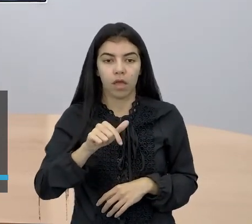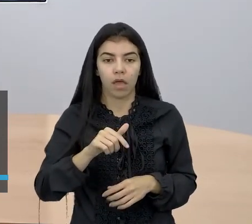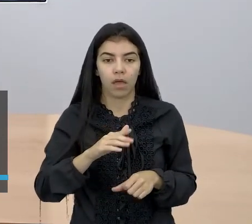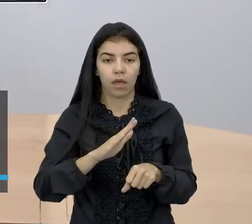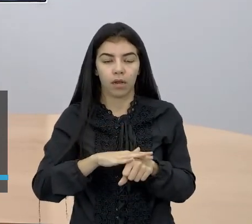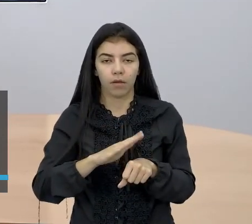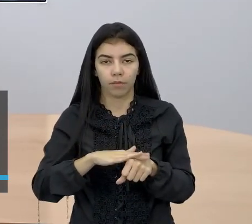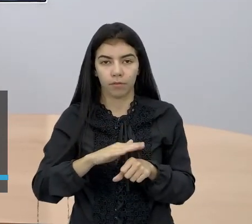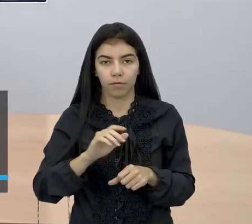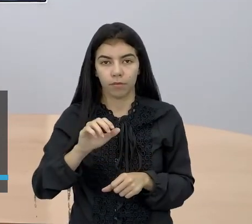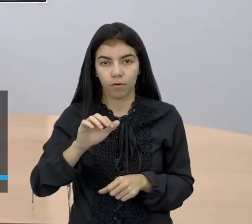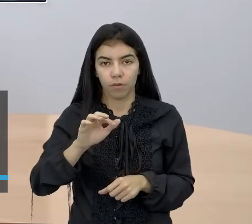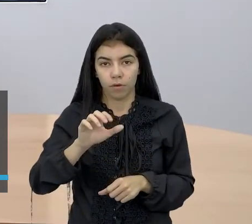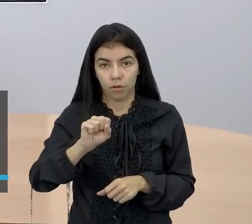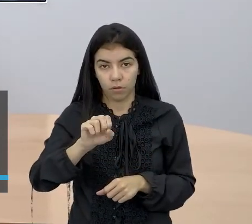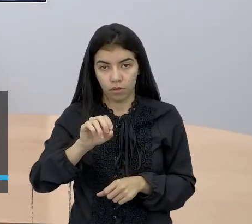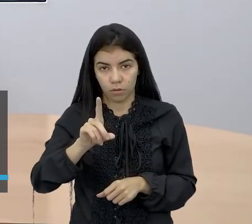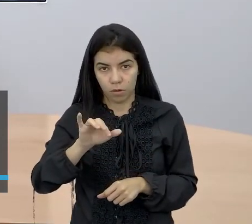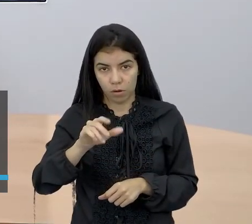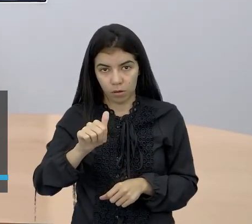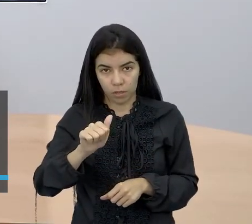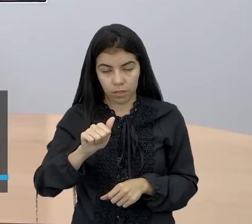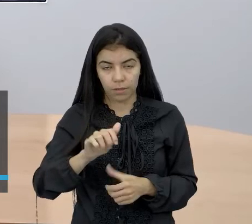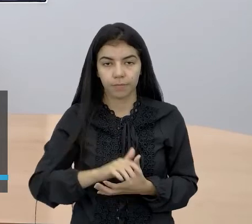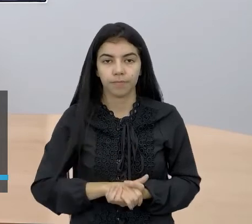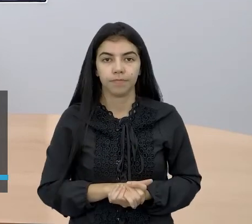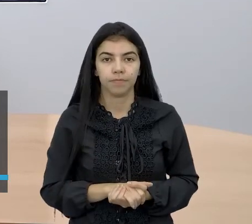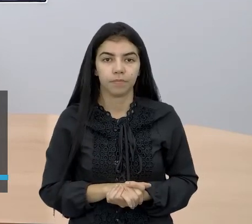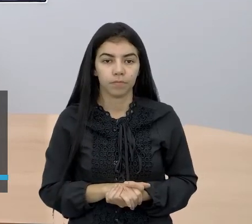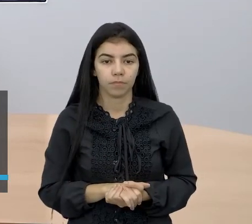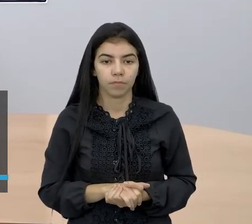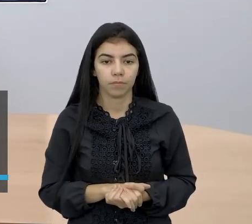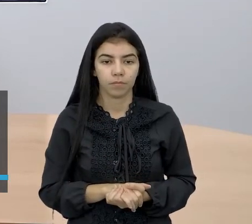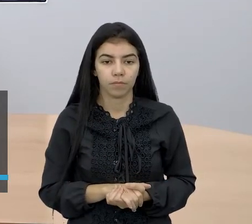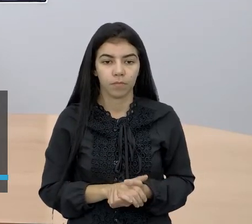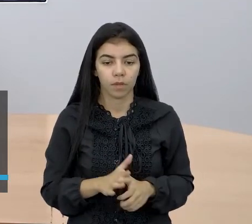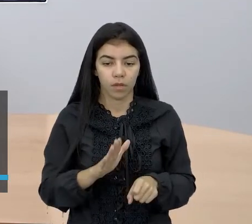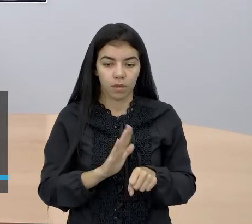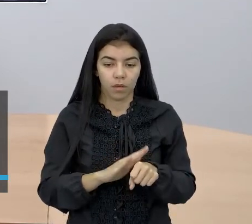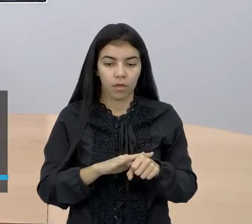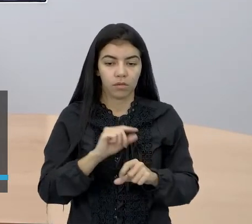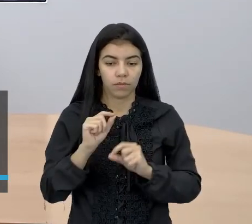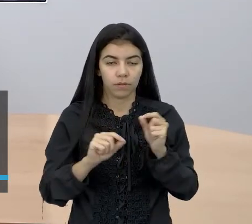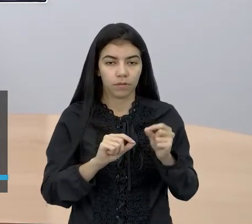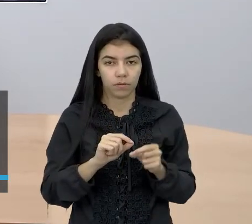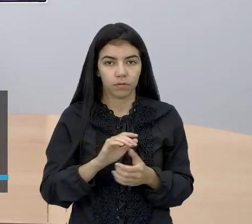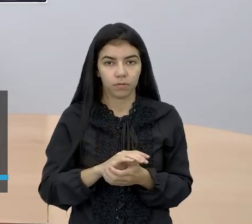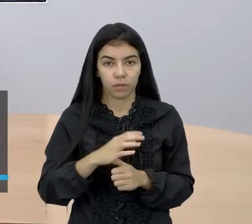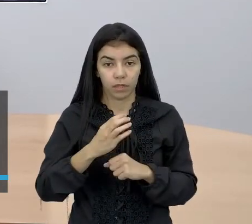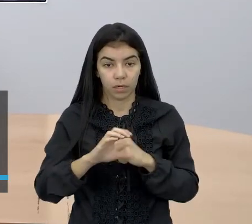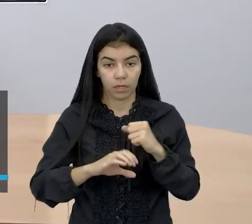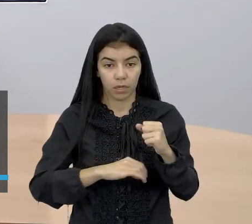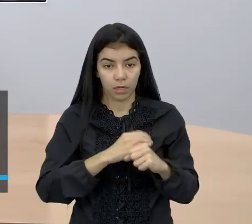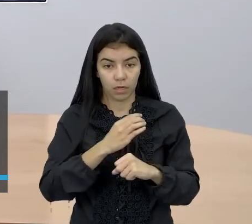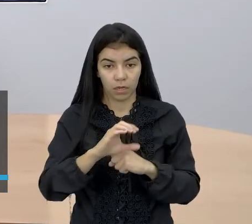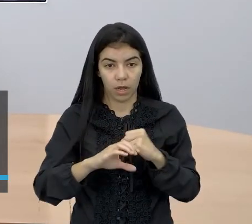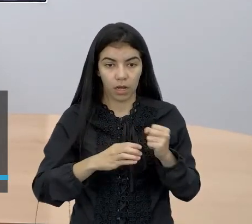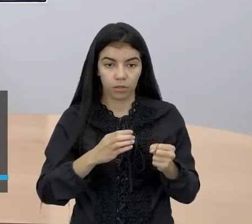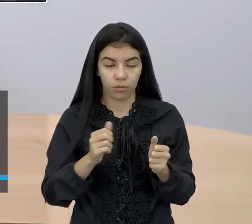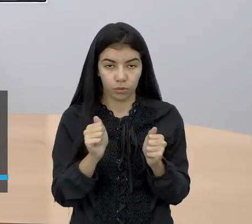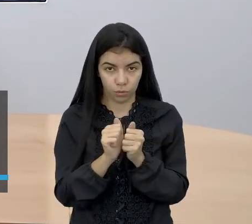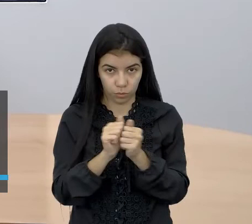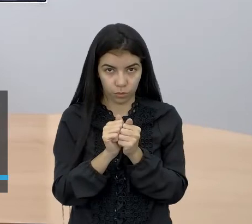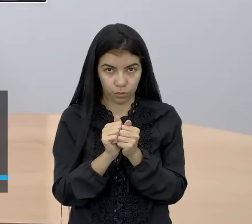forma sólida, né? Então, os compostos iônicos, na forma sólida, eles estão ali cátion e ânion juntos, presinhos